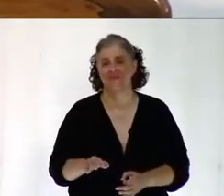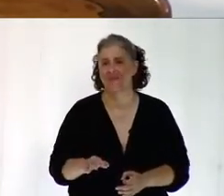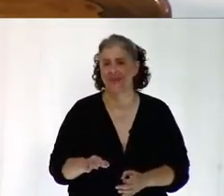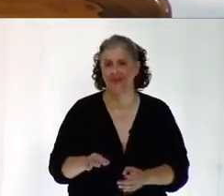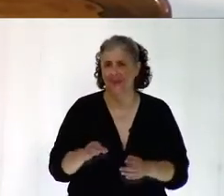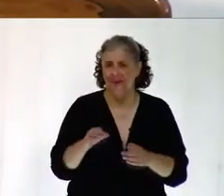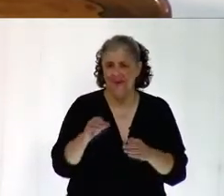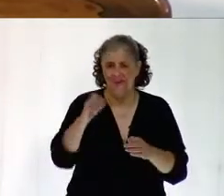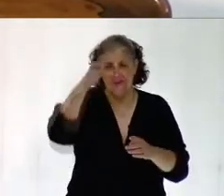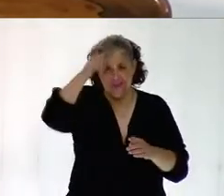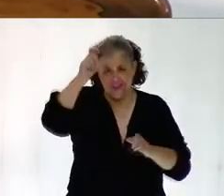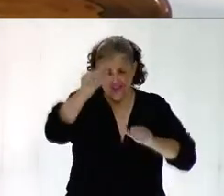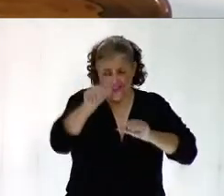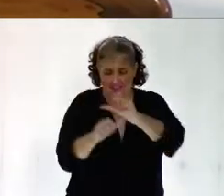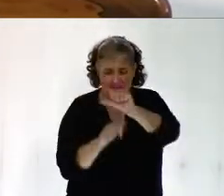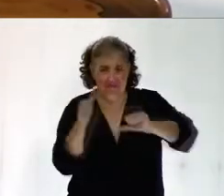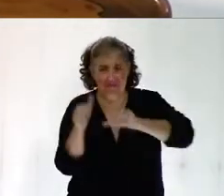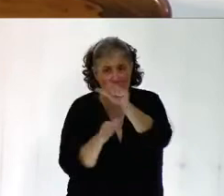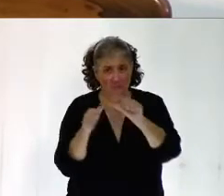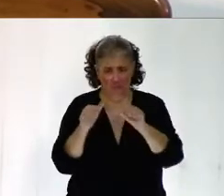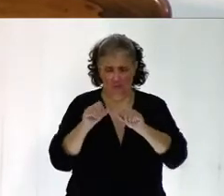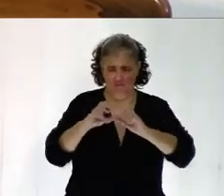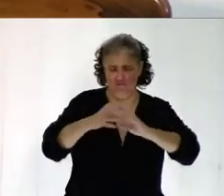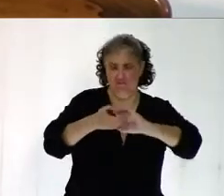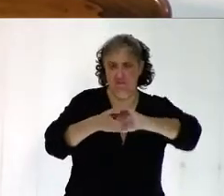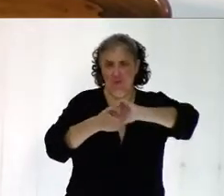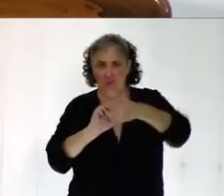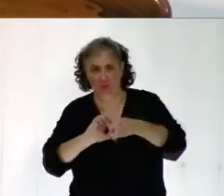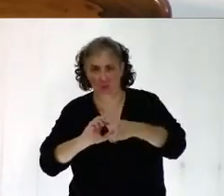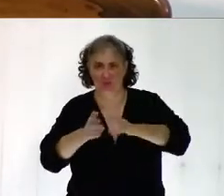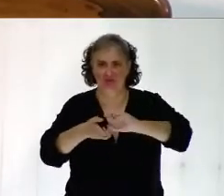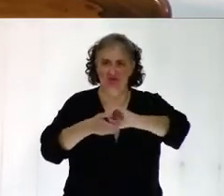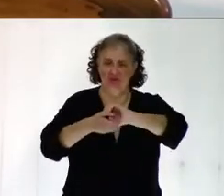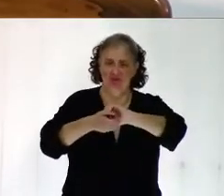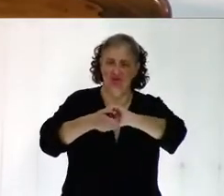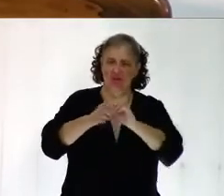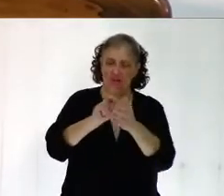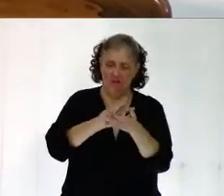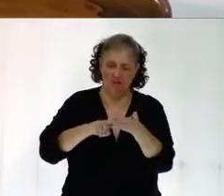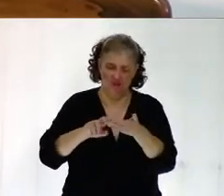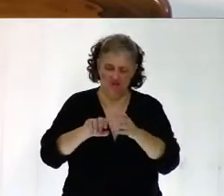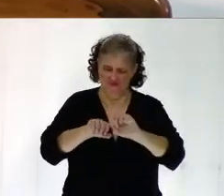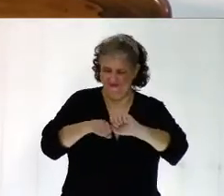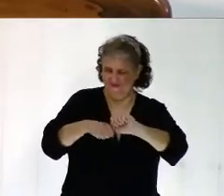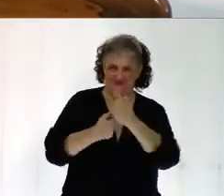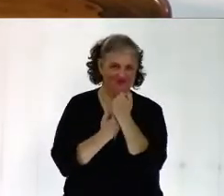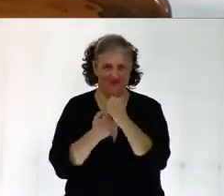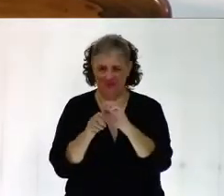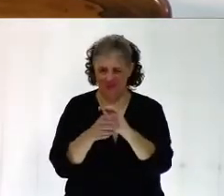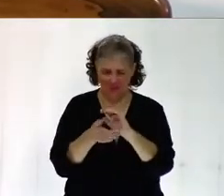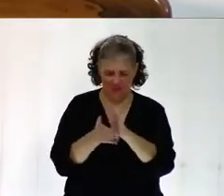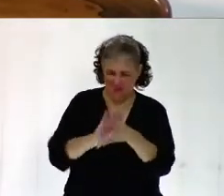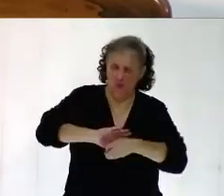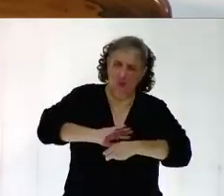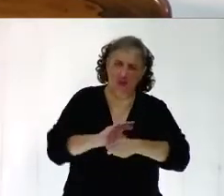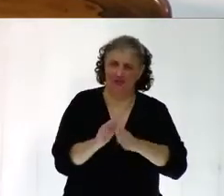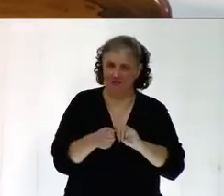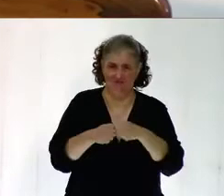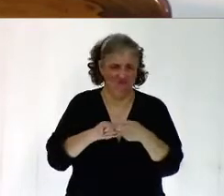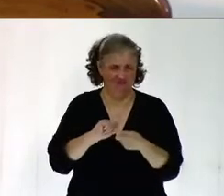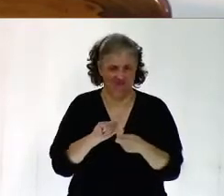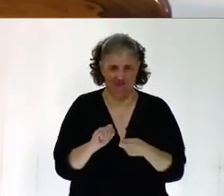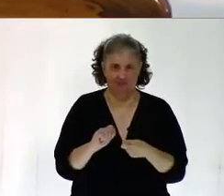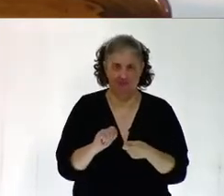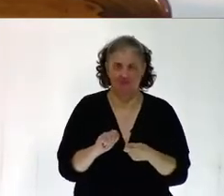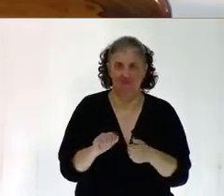para eva e quando tentador chegar é um mau dia ele